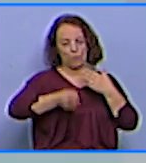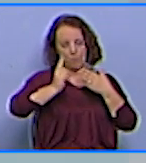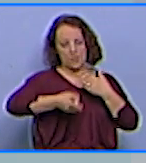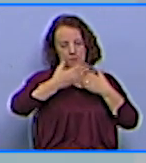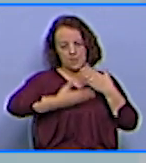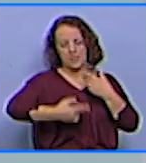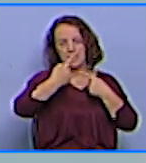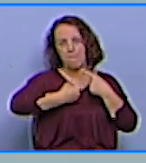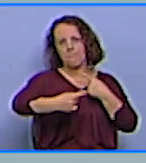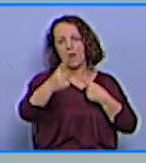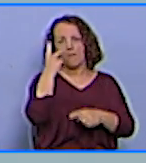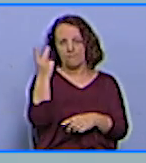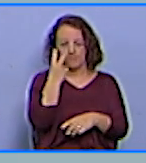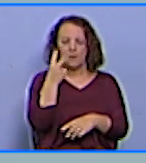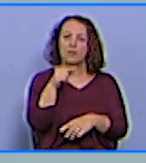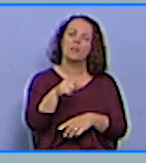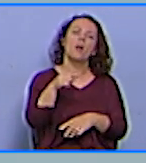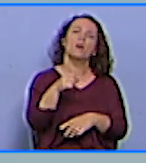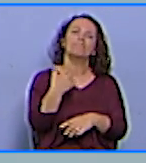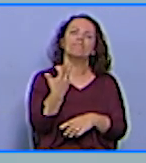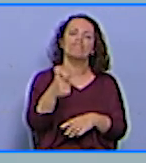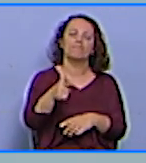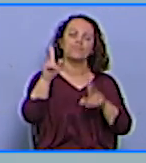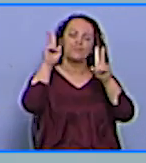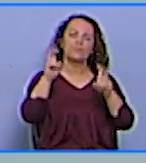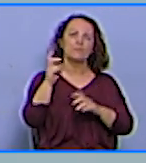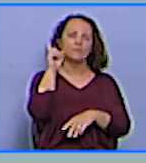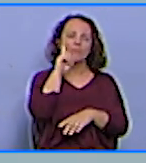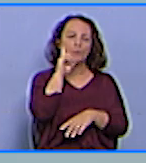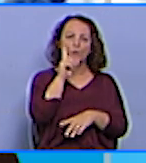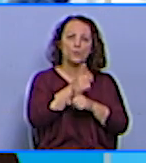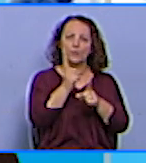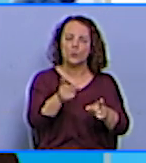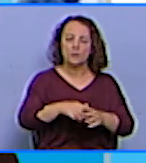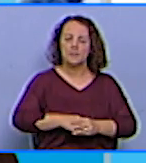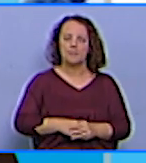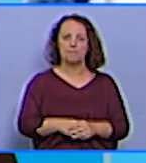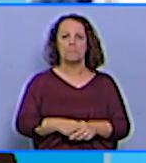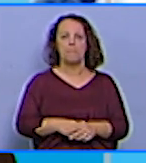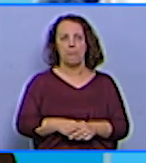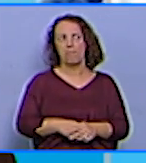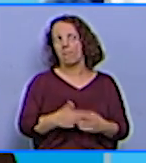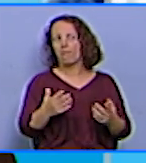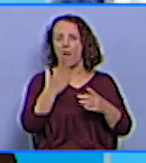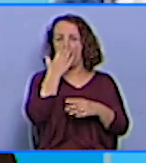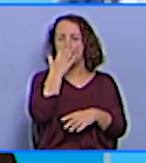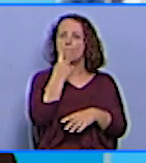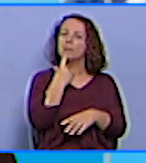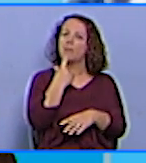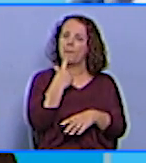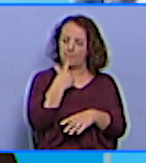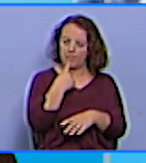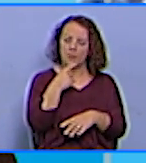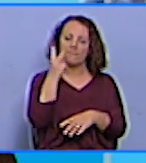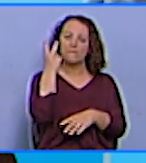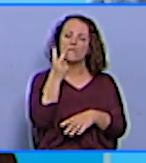atenção à fragilidade é a proposta e que urgência tem este tema? Se calhar mais do que nunca, é percebermos a fragilidade da